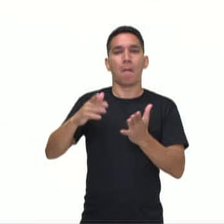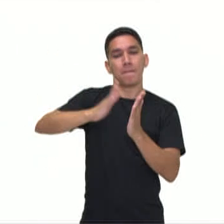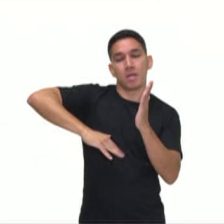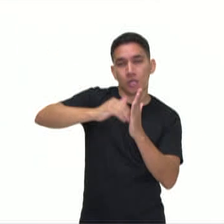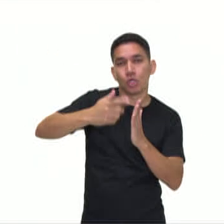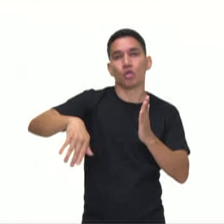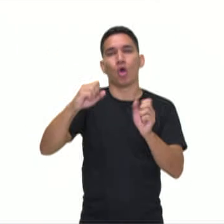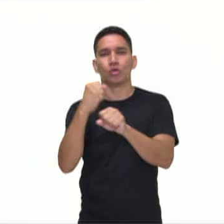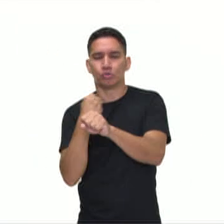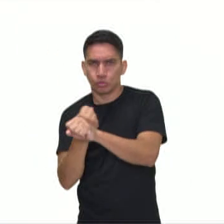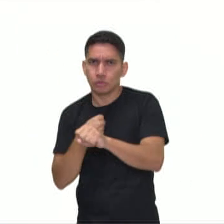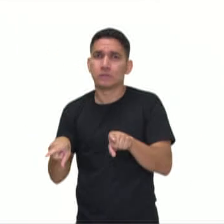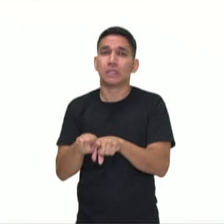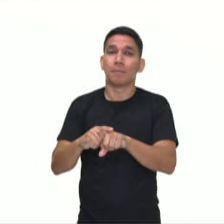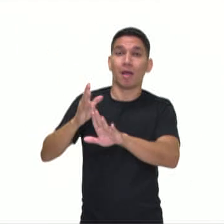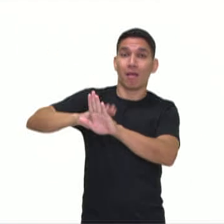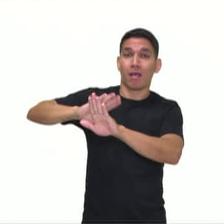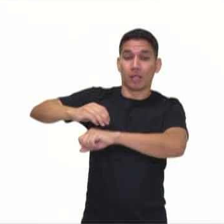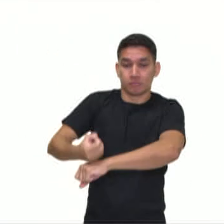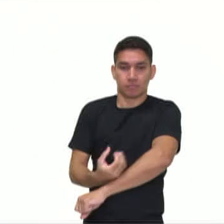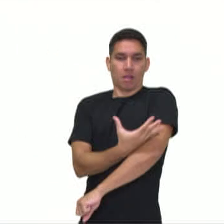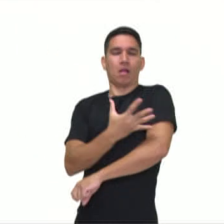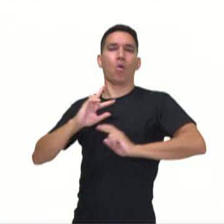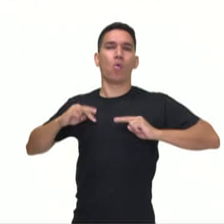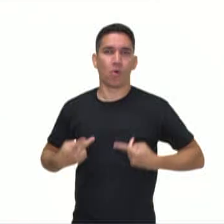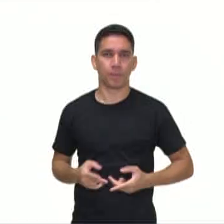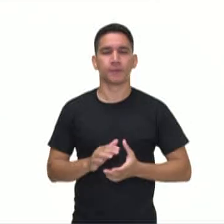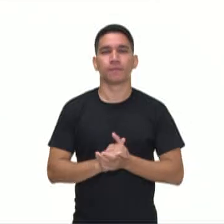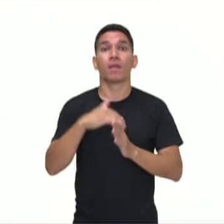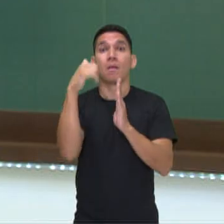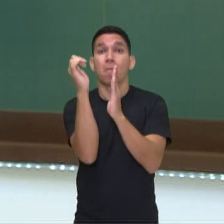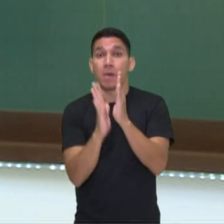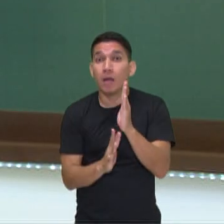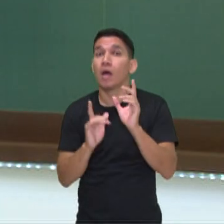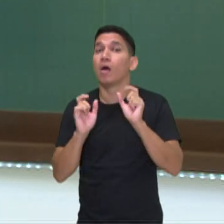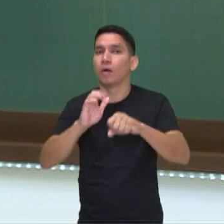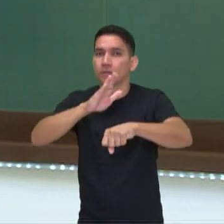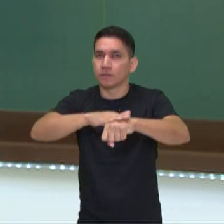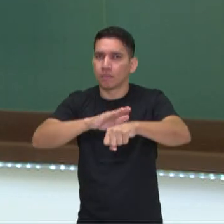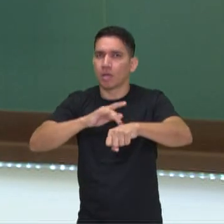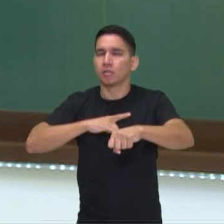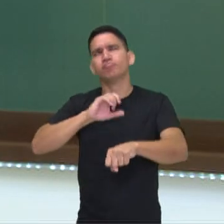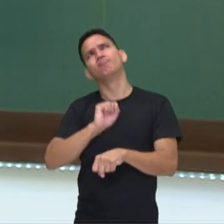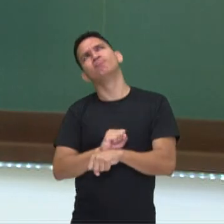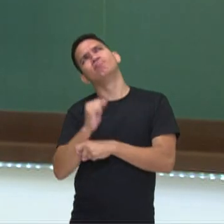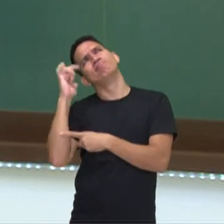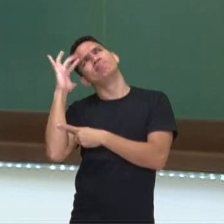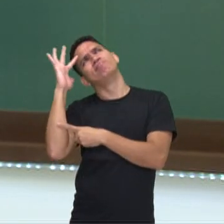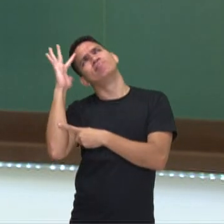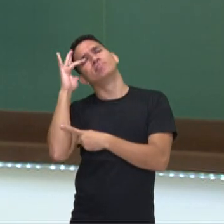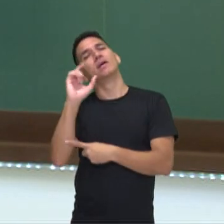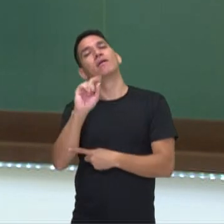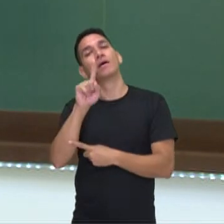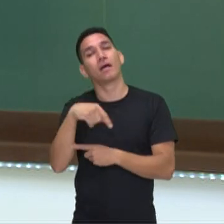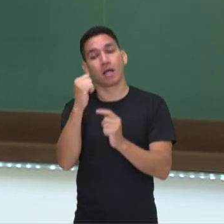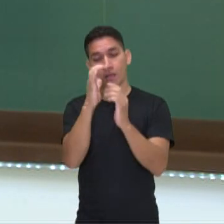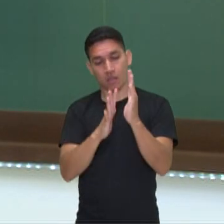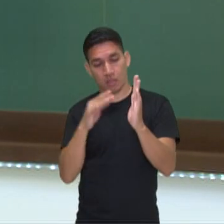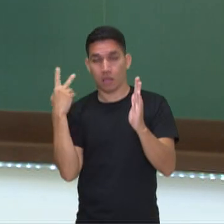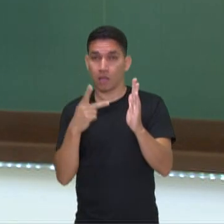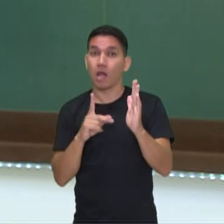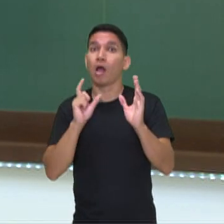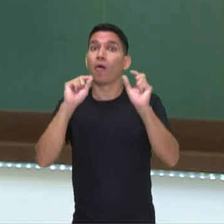humana, né? O barroco, quando a gente para e pensa no barroco, a gente pensa na